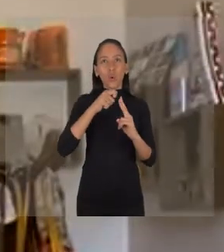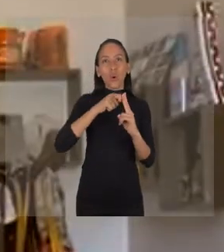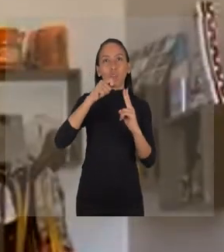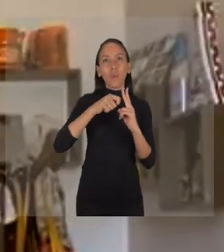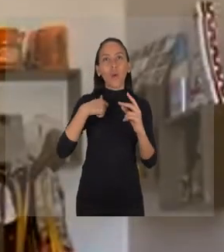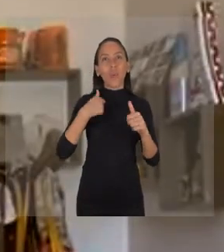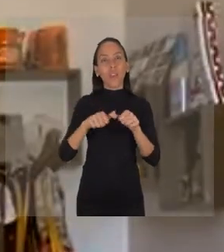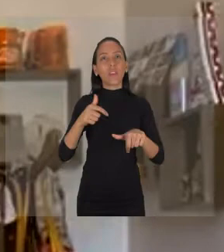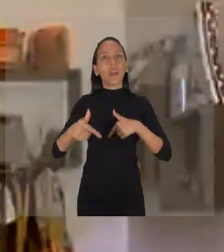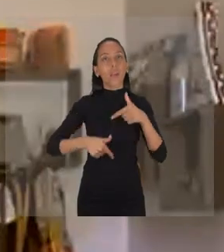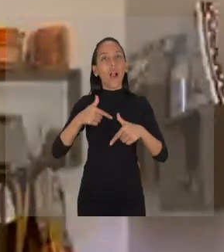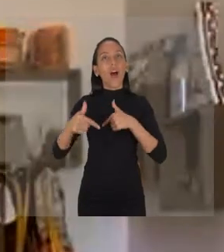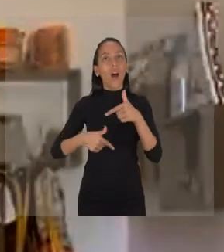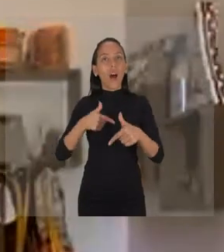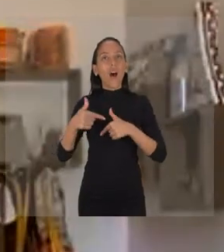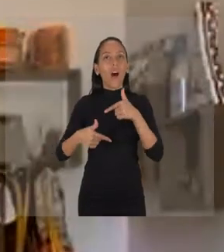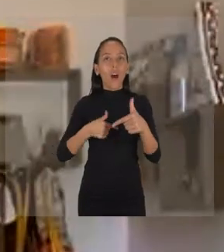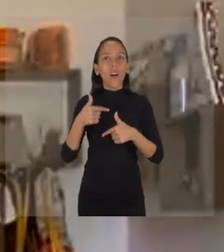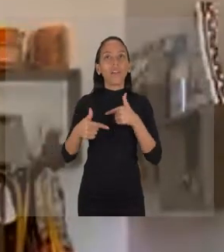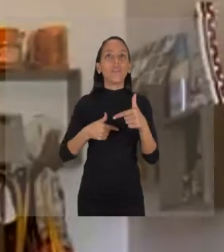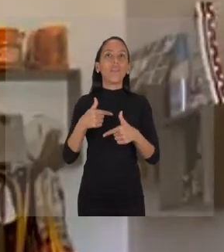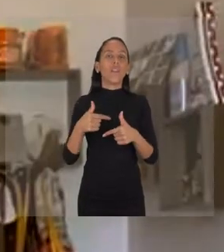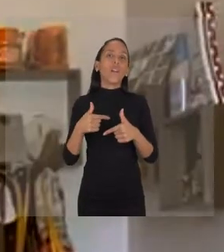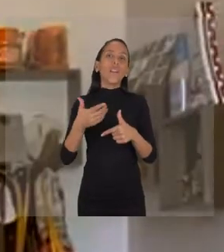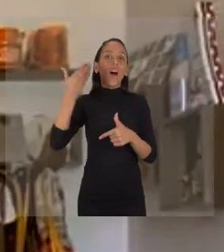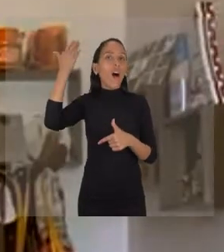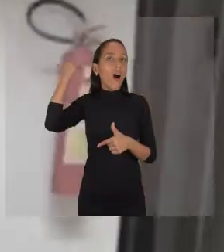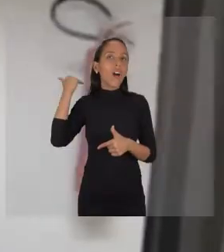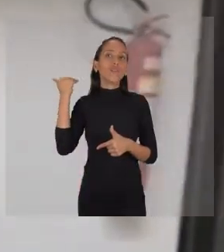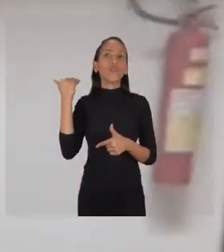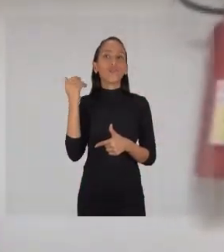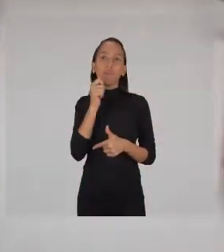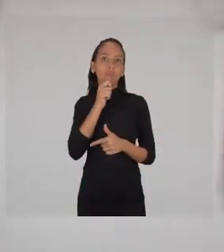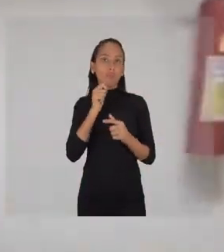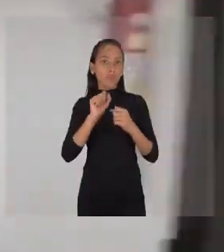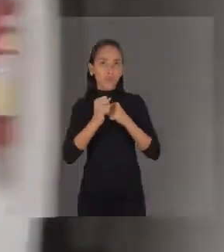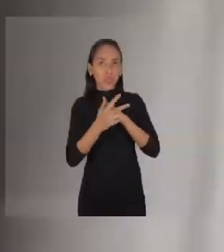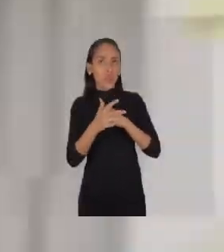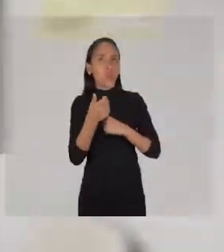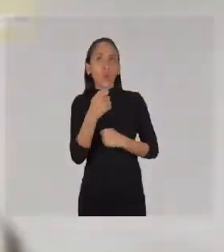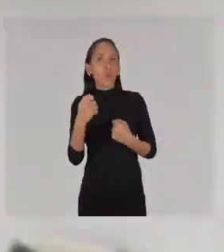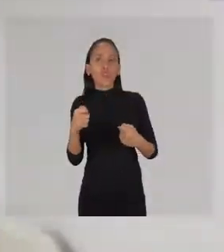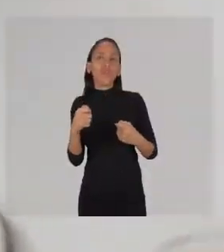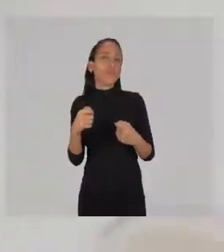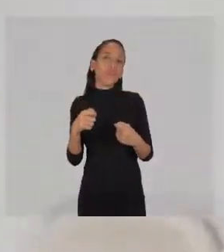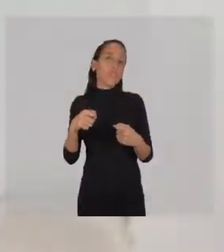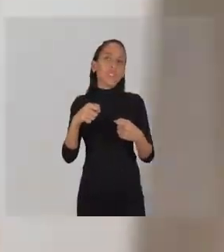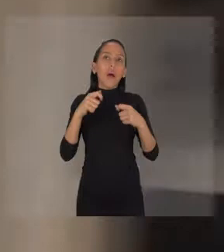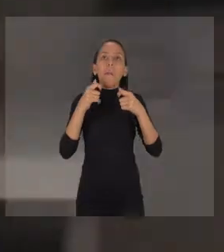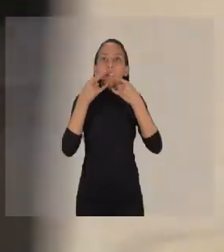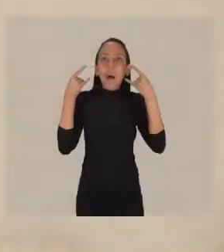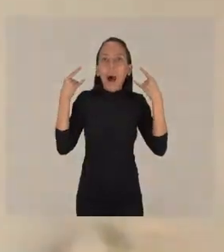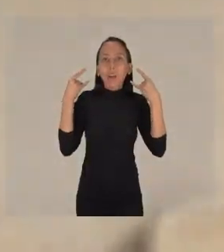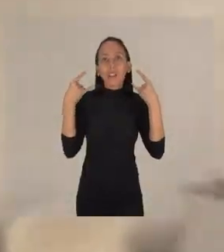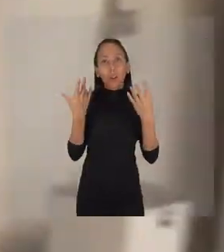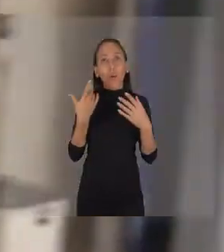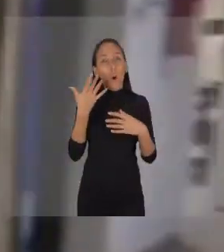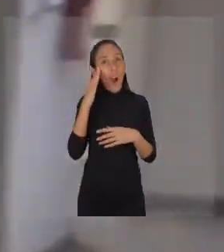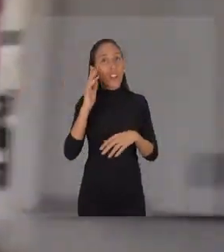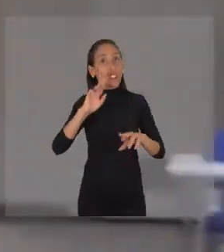né. Não tinha máscara. Eu acho que a mudança maior foi essa, sabe, da distância no